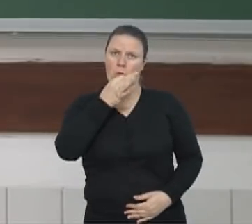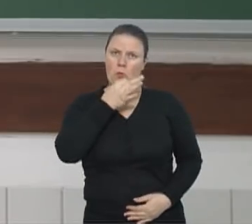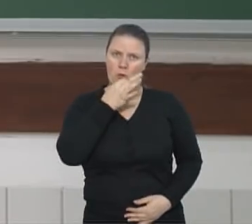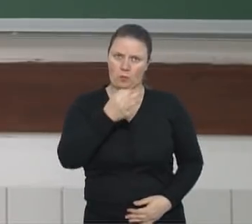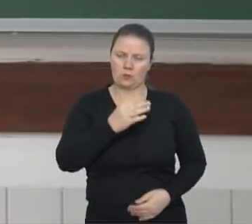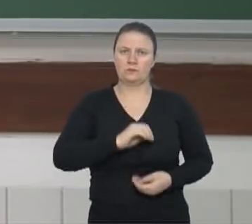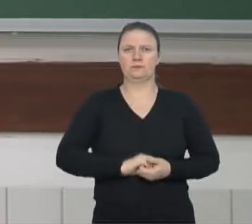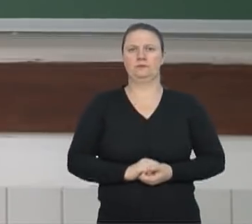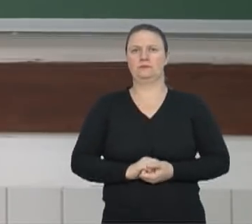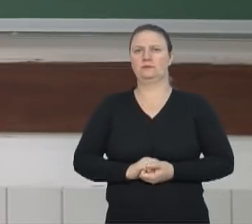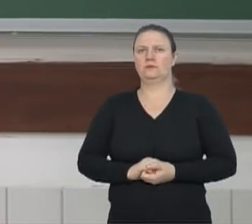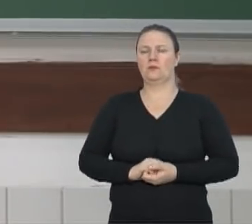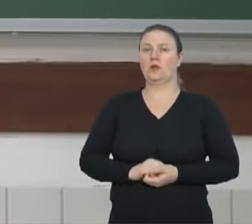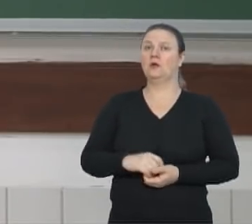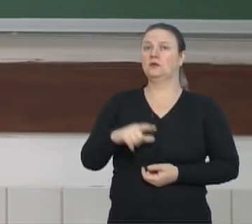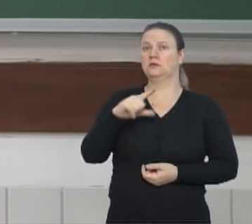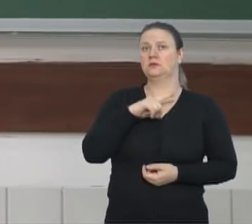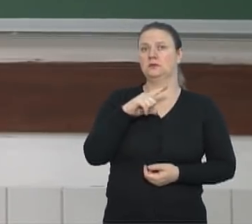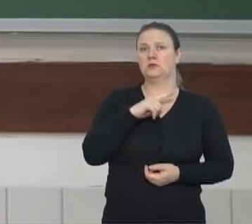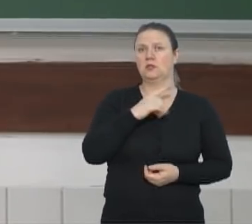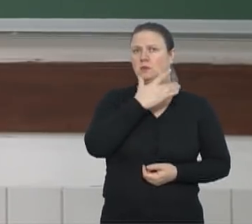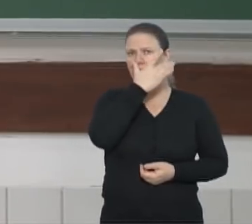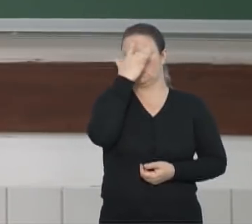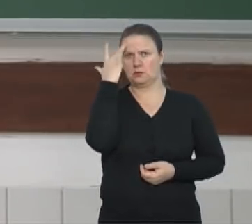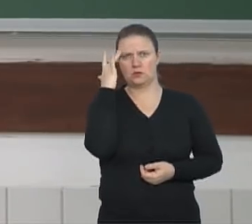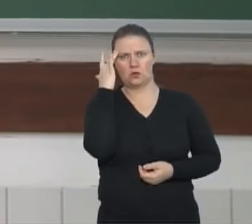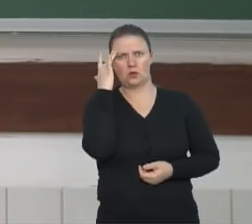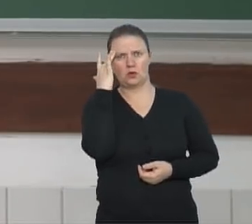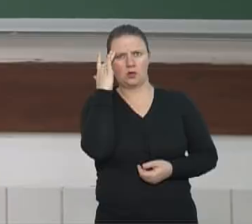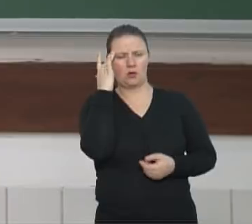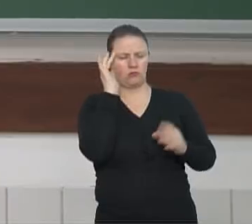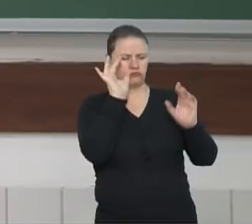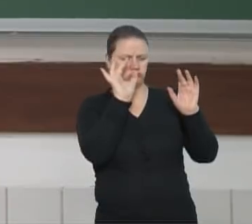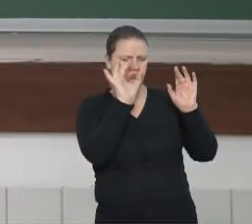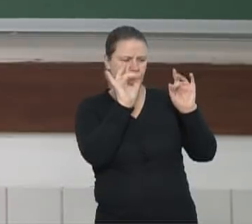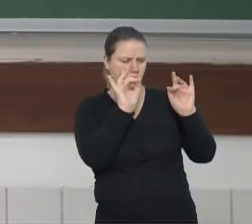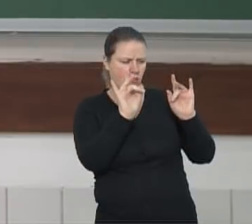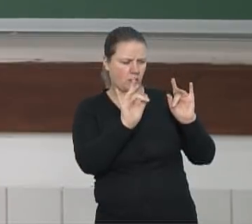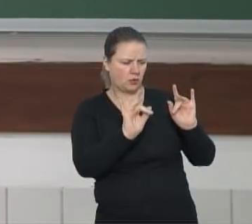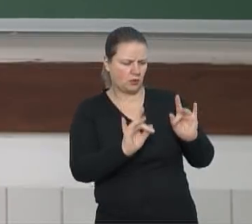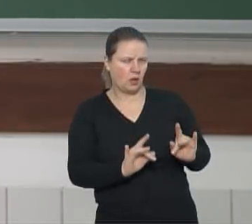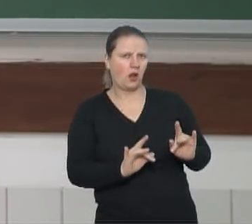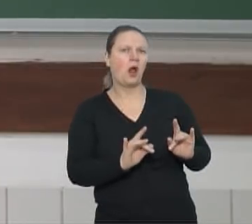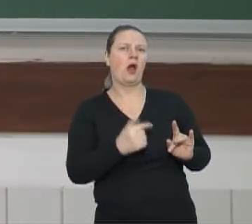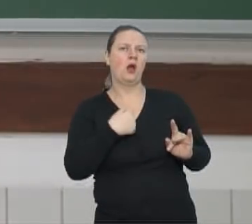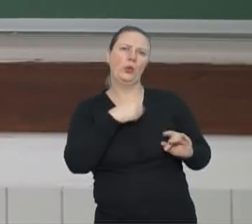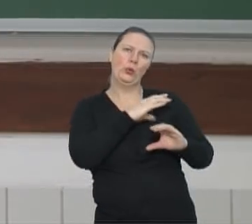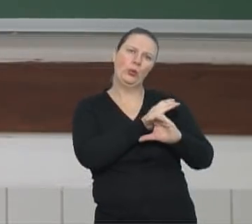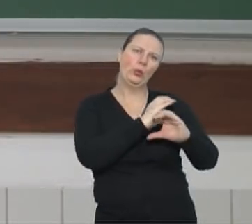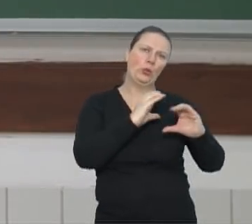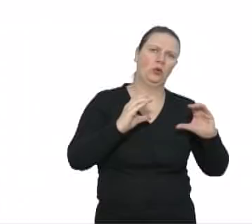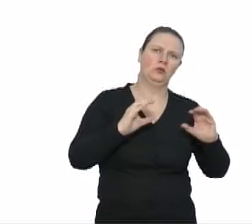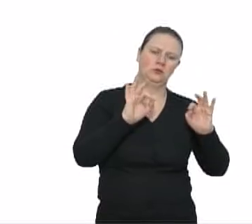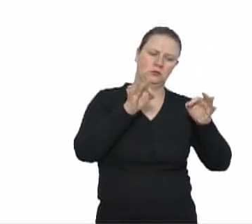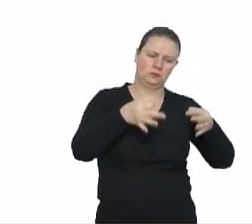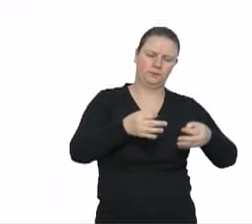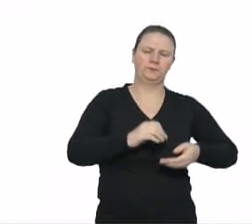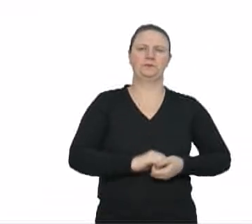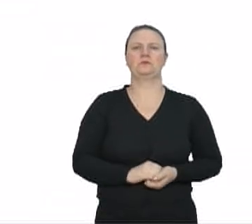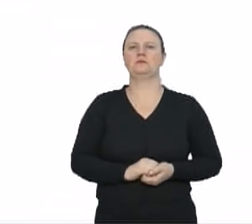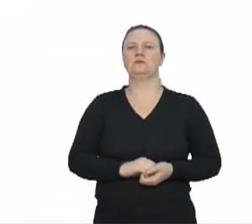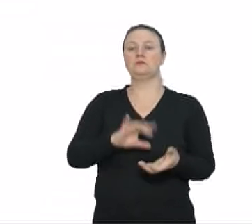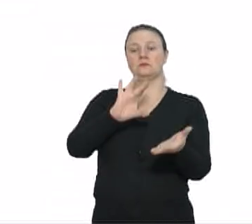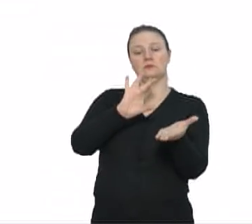fez a coisa bem feitinho, é aquele que eu vou ter maior confiabilidade, tá? O que é um artigo